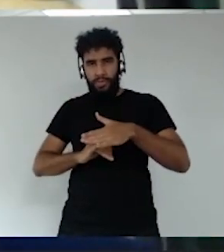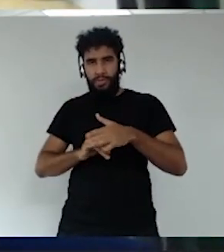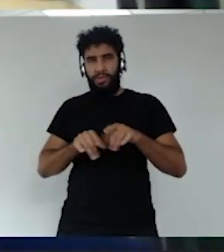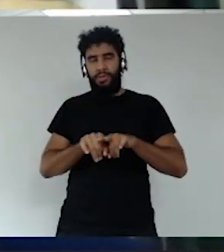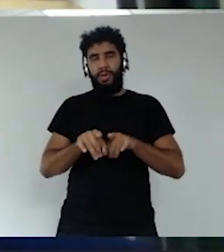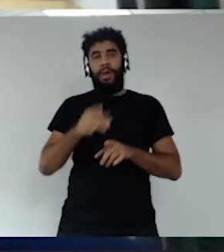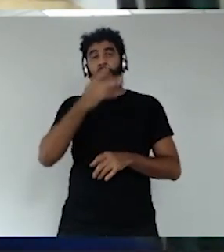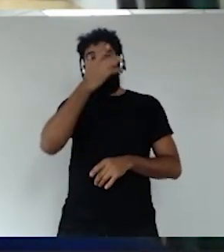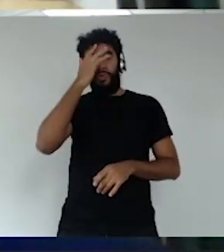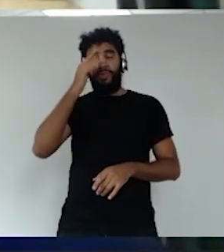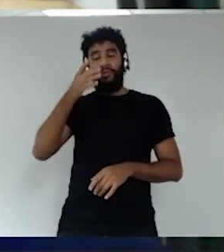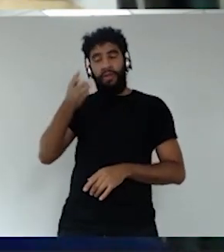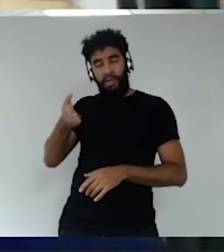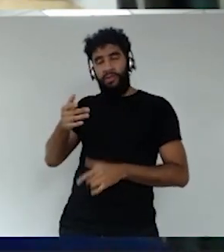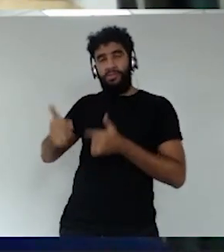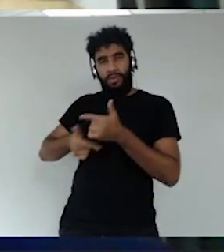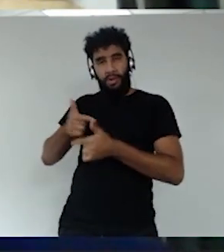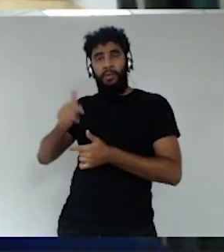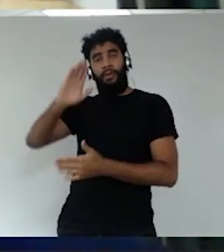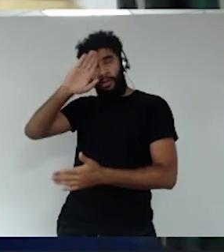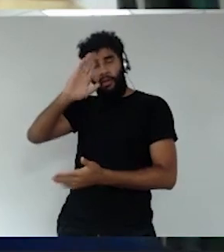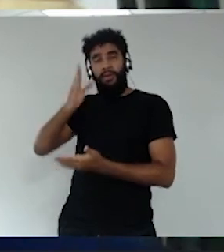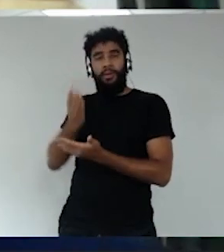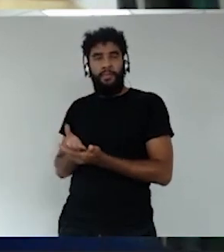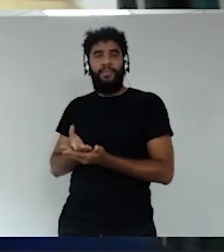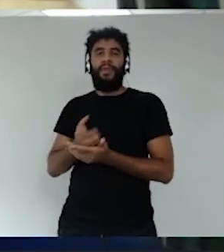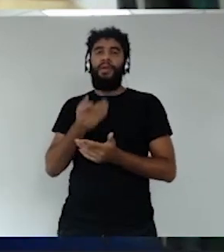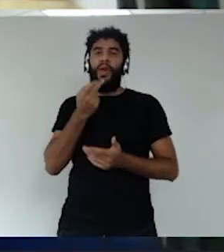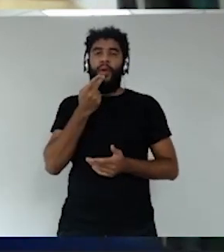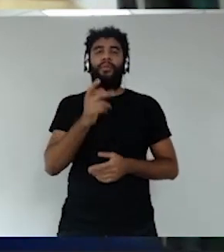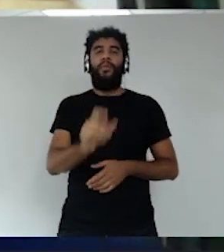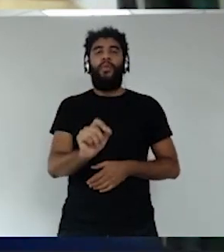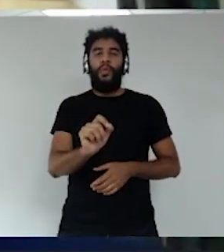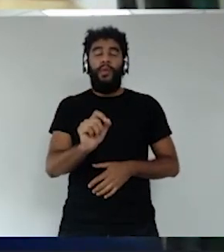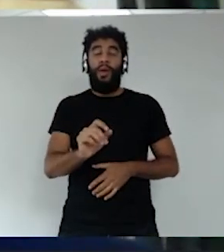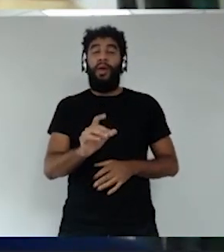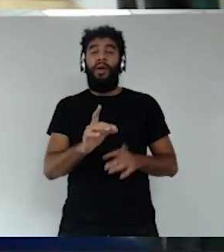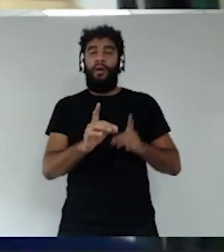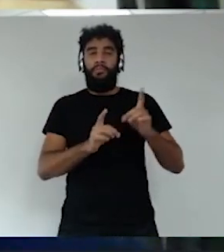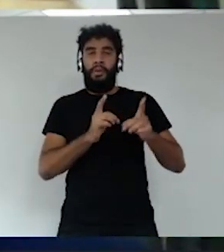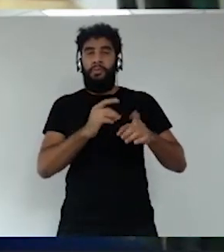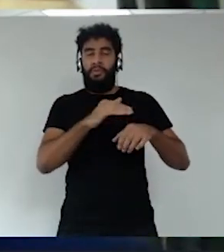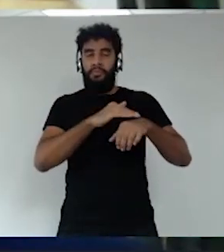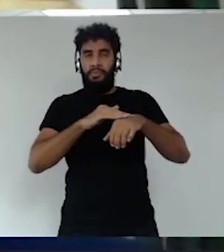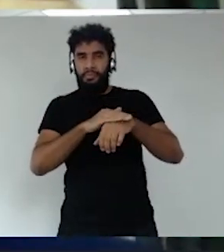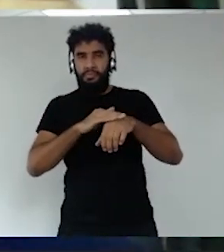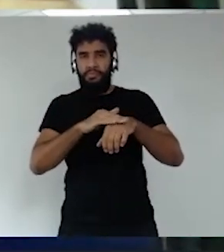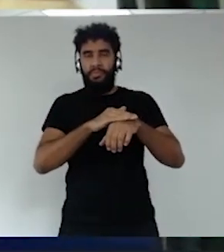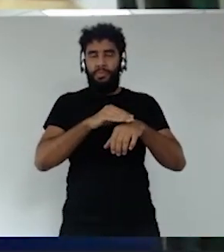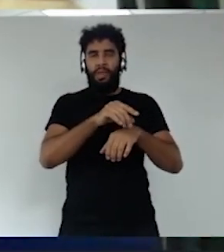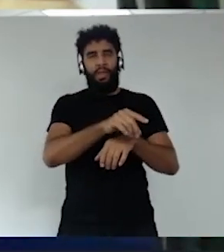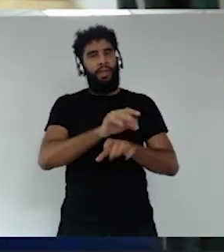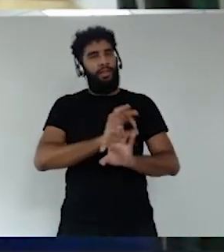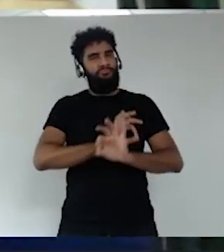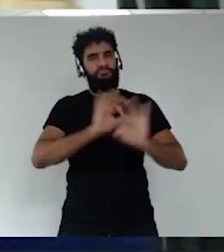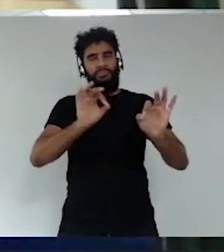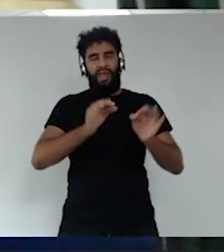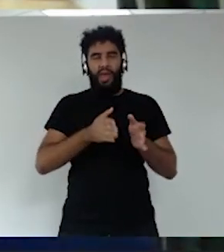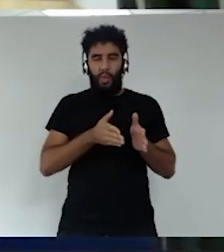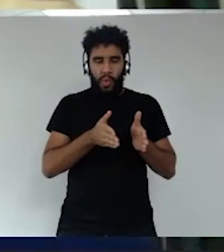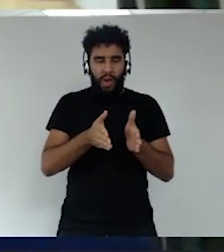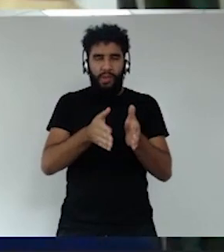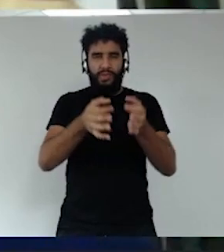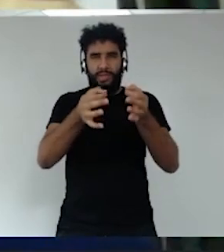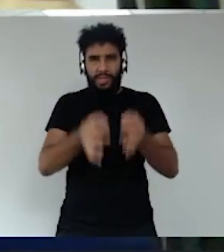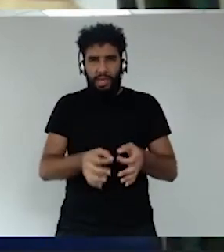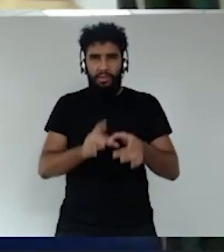que acreditam que o diálogo é o caminho da consolidação democrática de um país